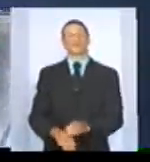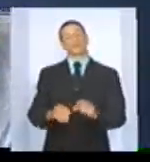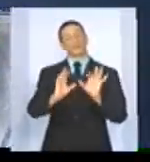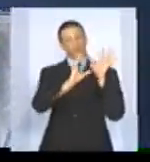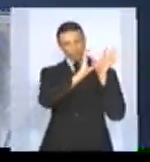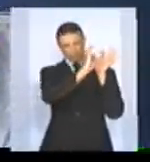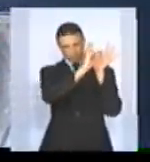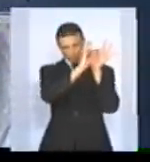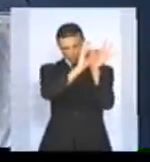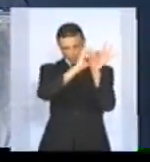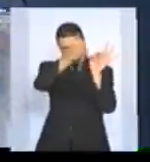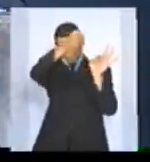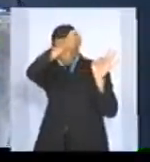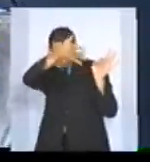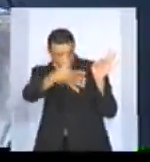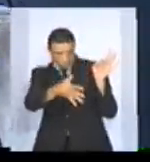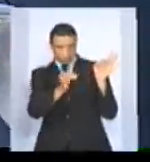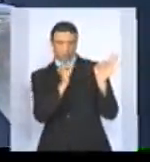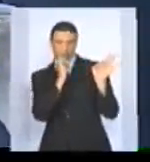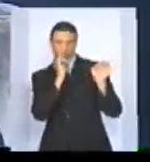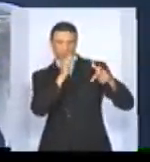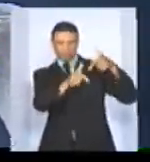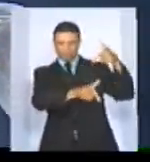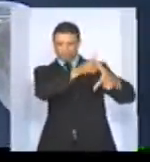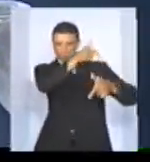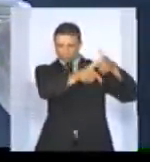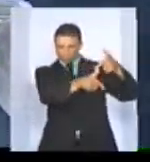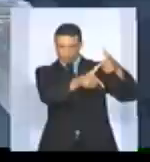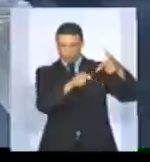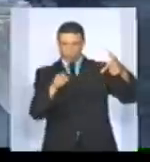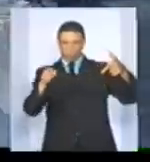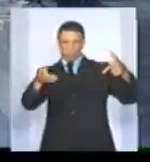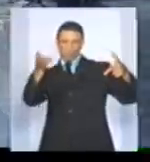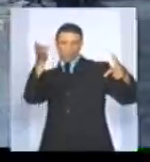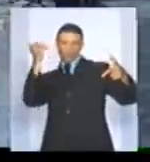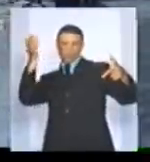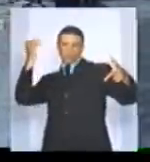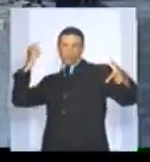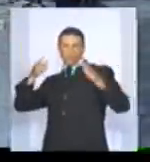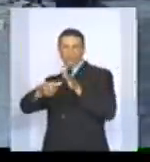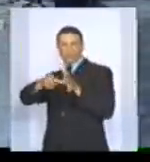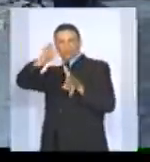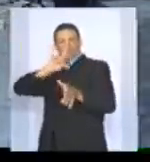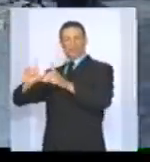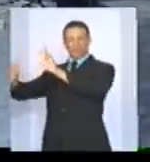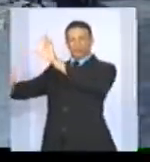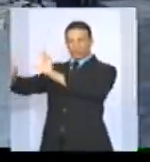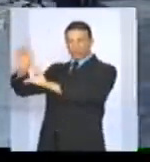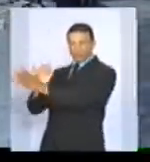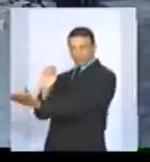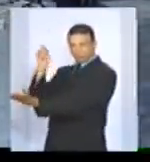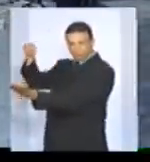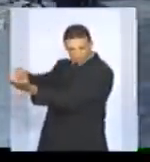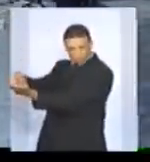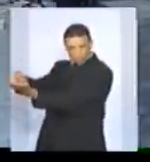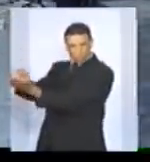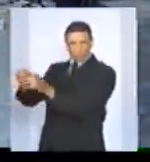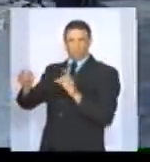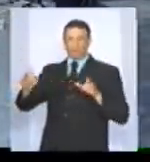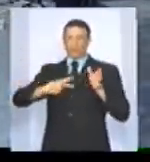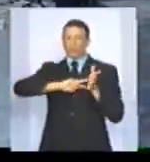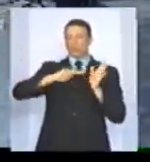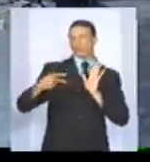Contextualizando, a mesma atividade exercida desde a implantação da TV por assinatura recebeu agora uma nova